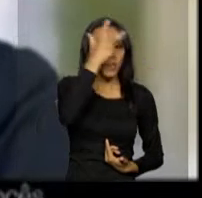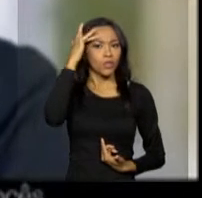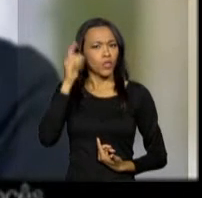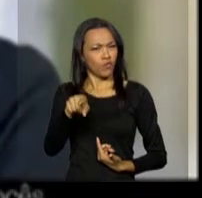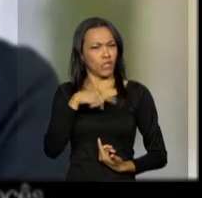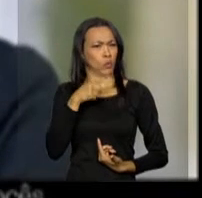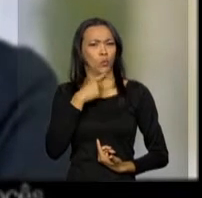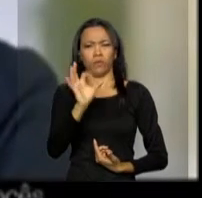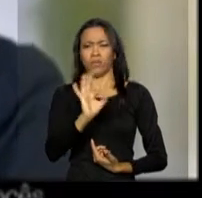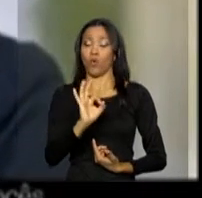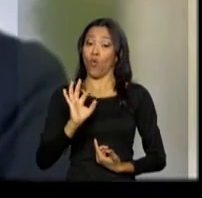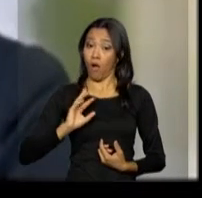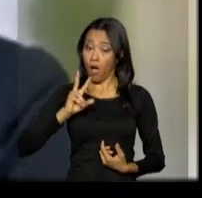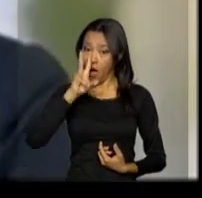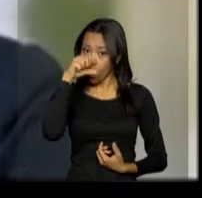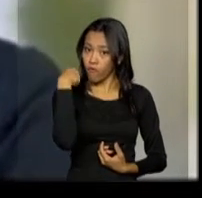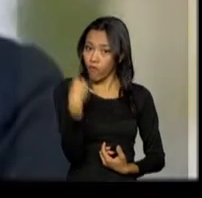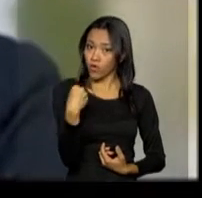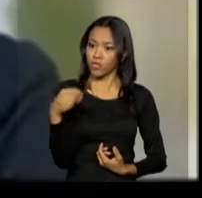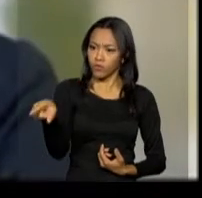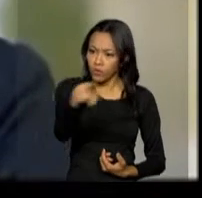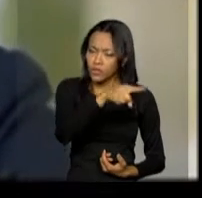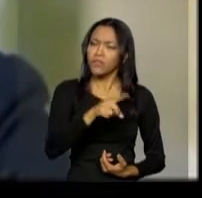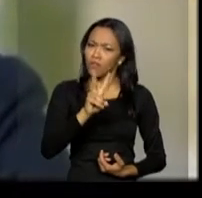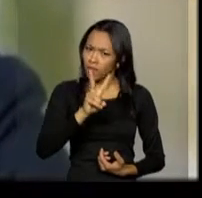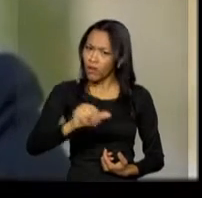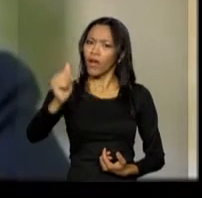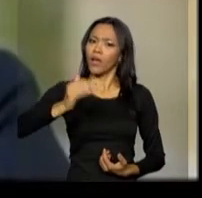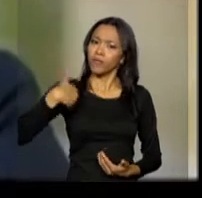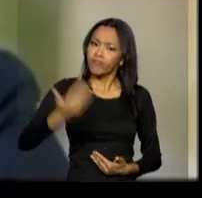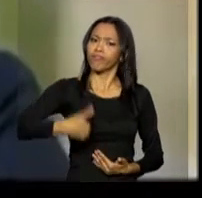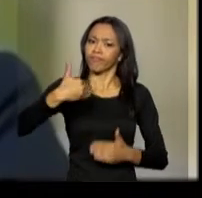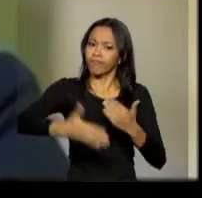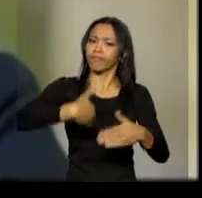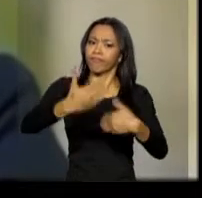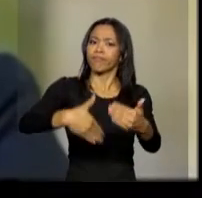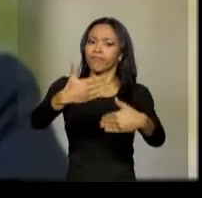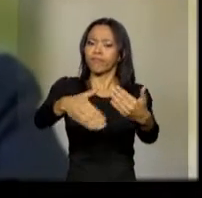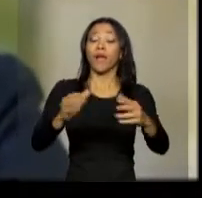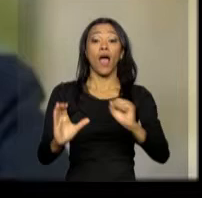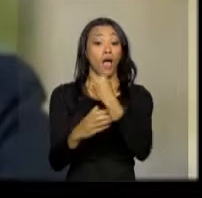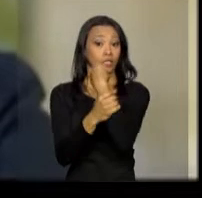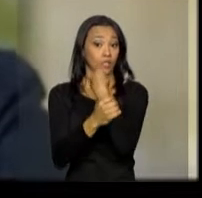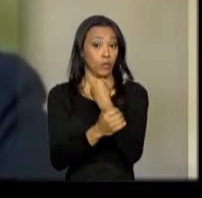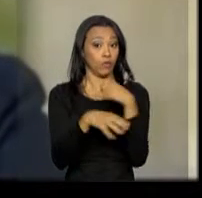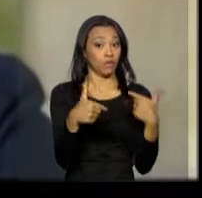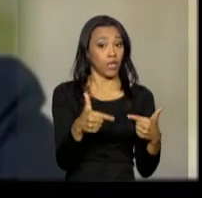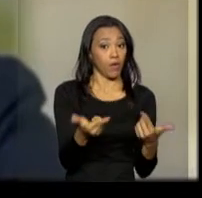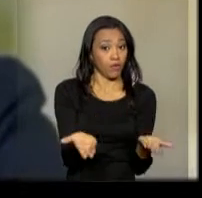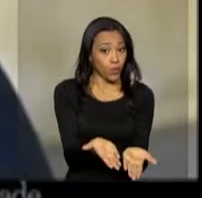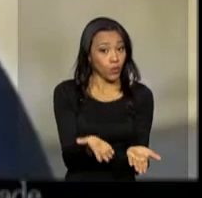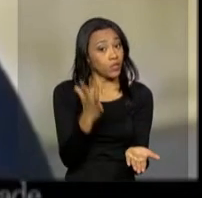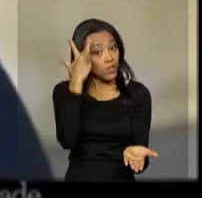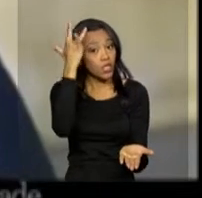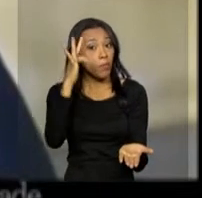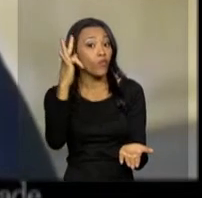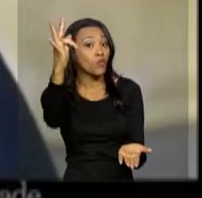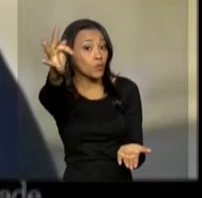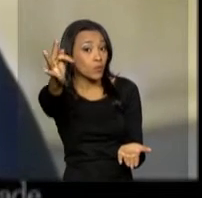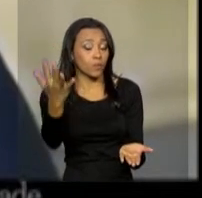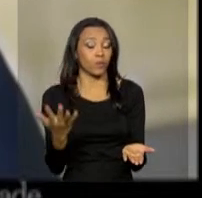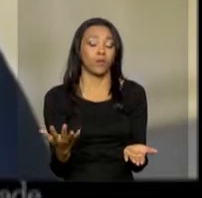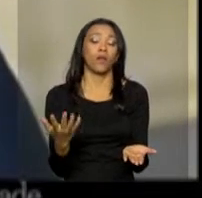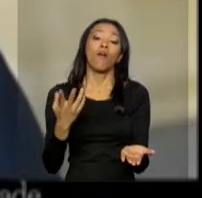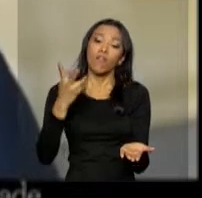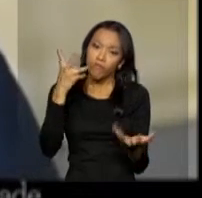Brasil, com a força de vocês, pode e vai crescer mais, garantindo o emprego de hoje e o de amanhã. Vamos